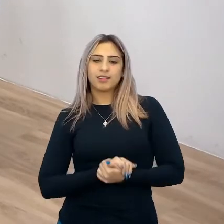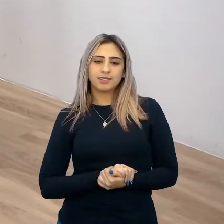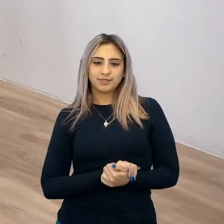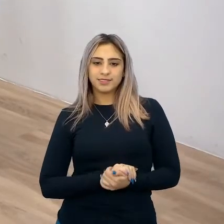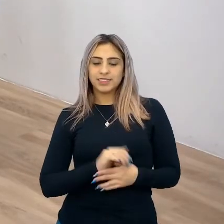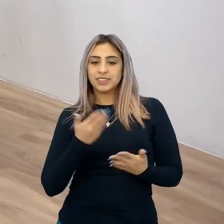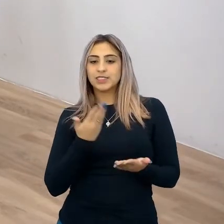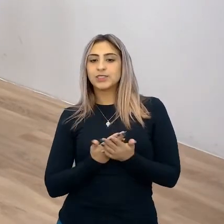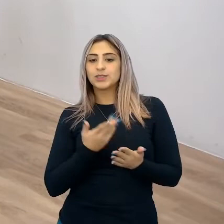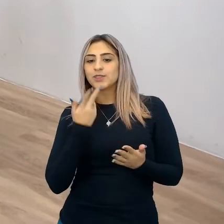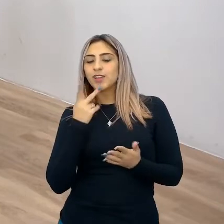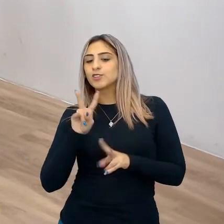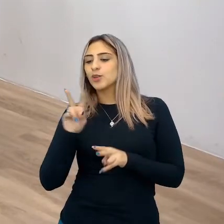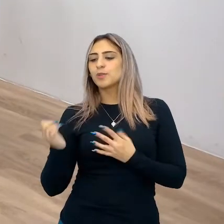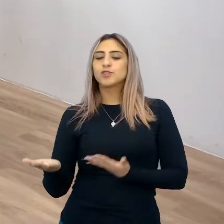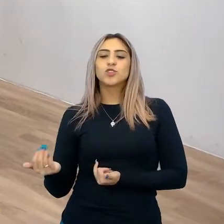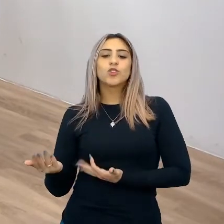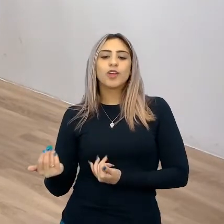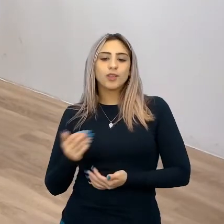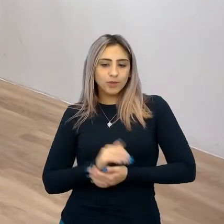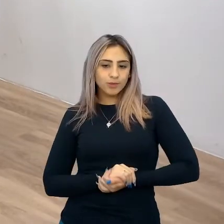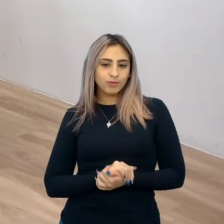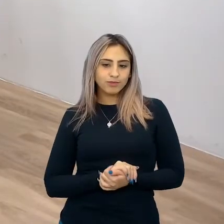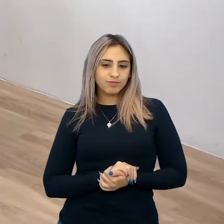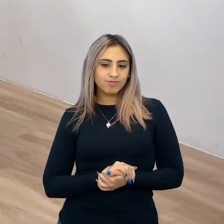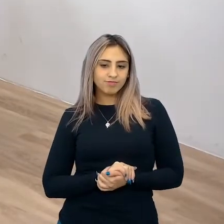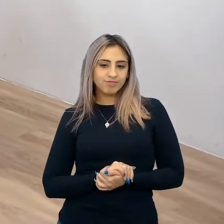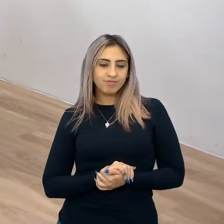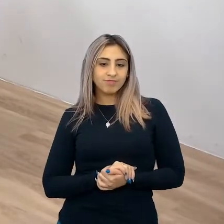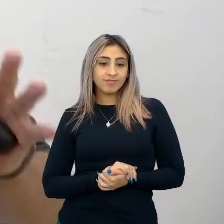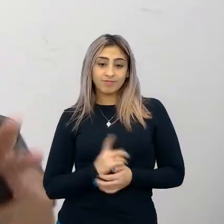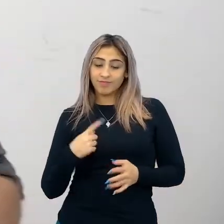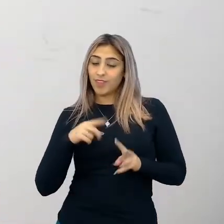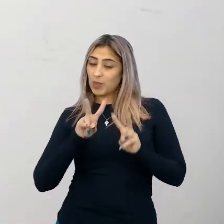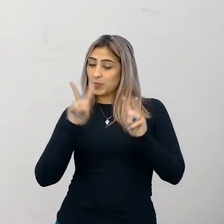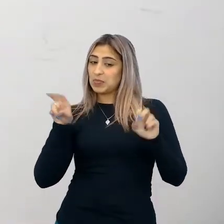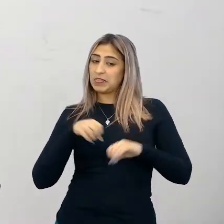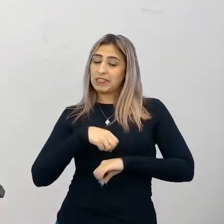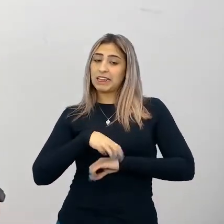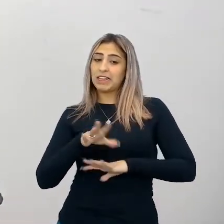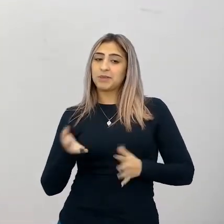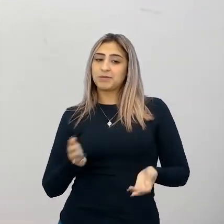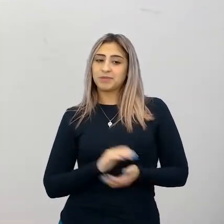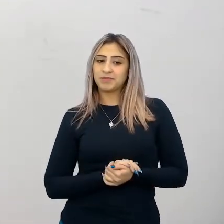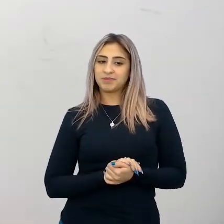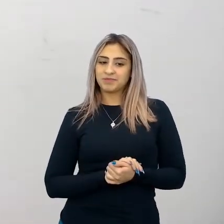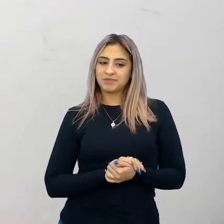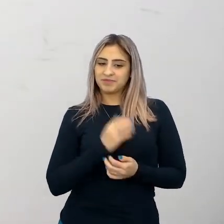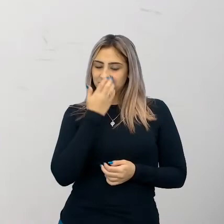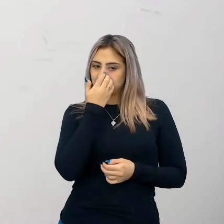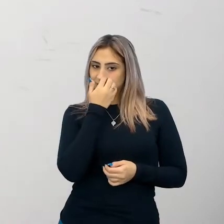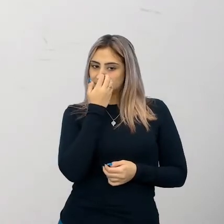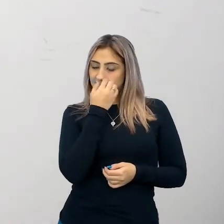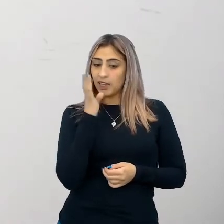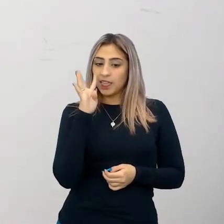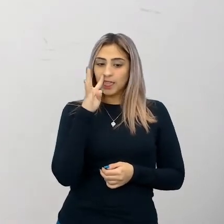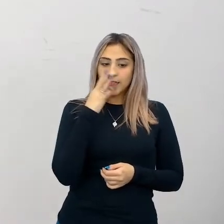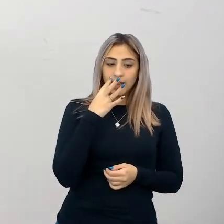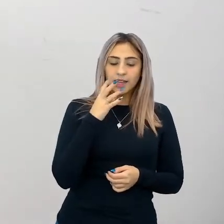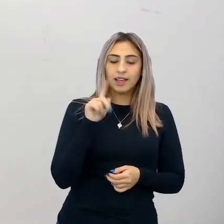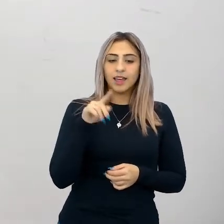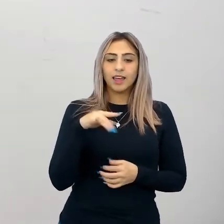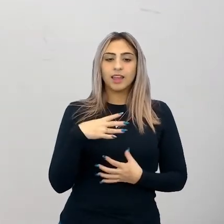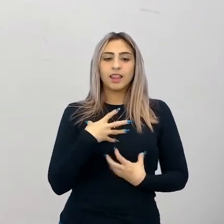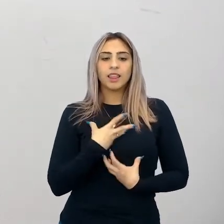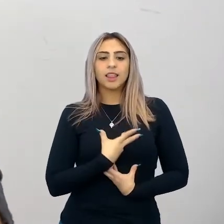filmes que falam sobre juventude. Um tema. Vou dar para vocês. As juventudes, né? Os dramas da juventude. Olha, ia falar sobre isso. Você já puxei a